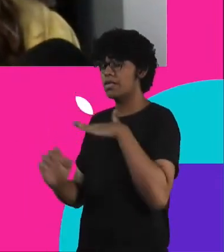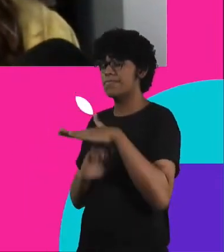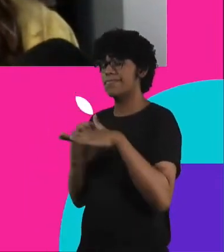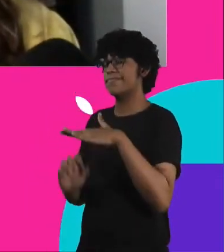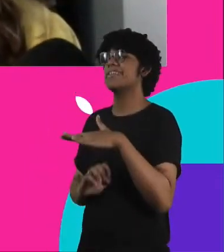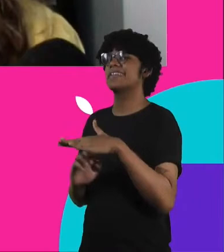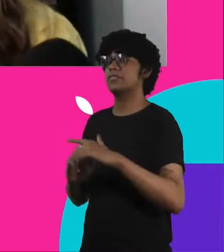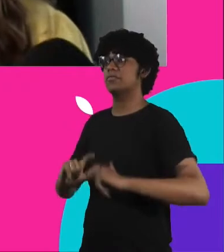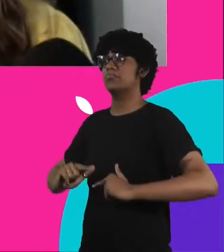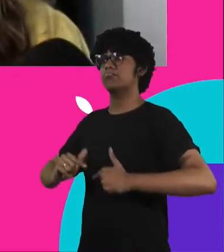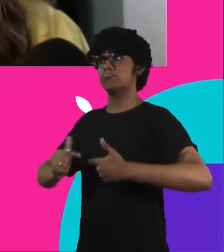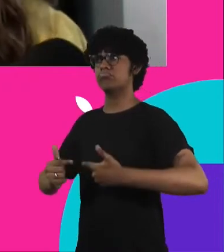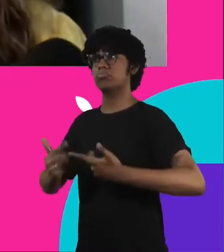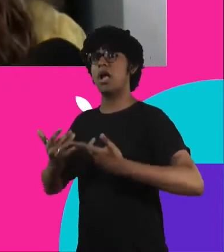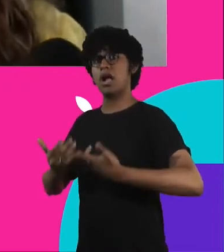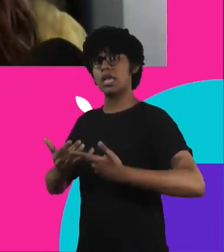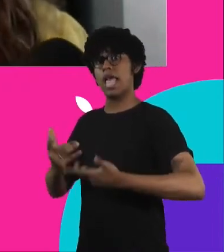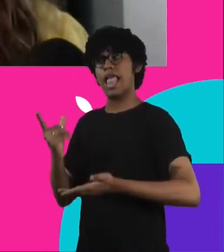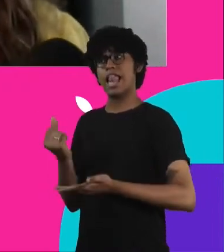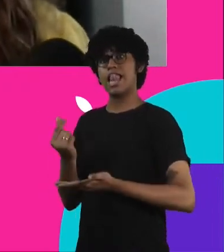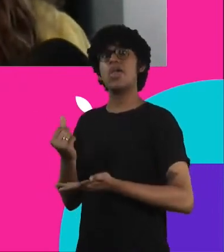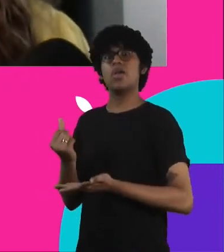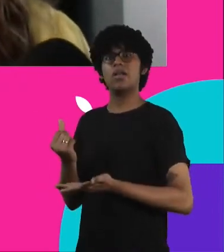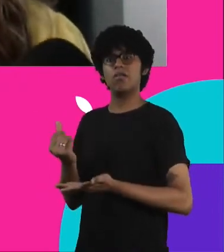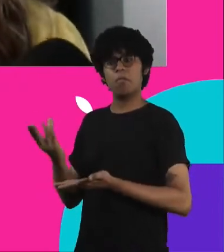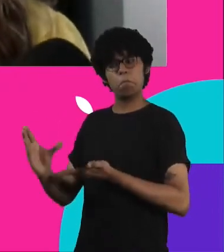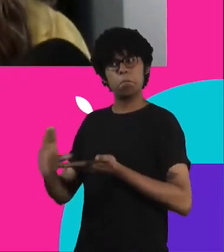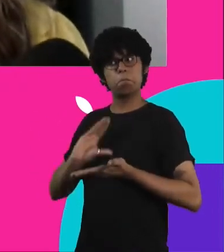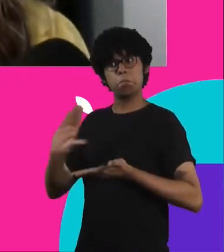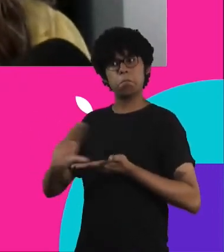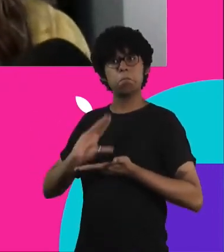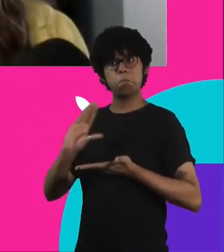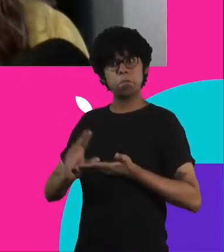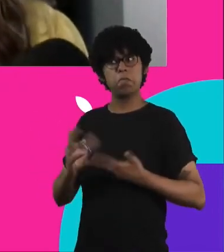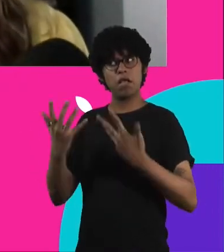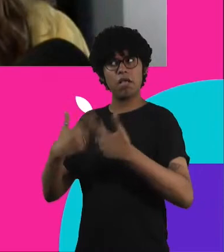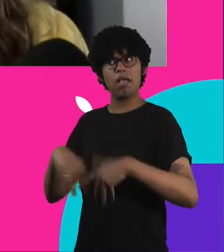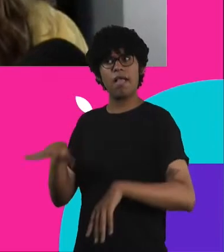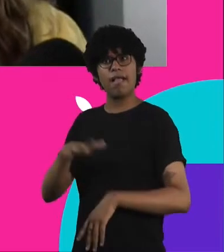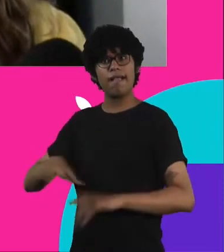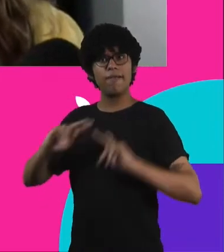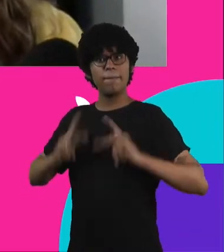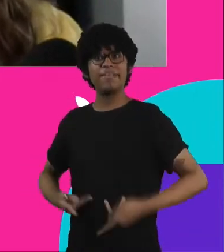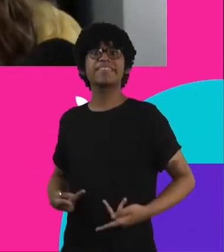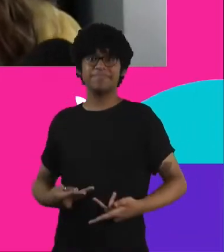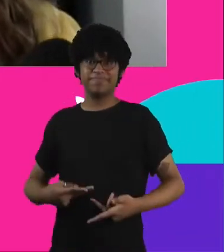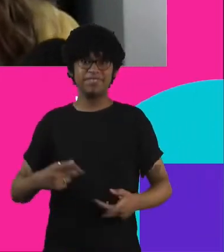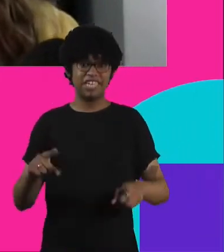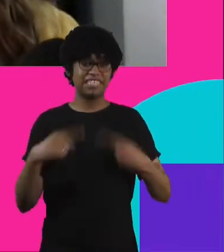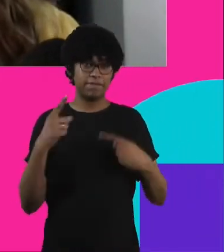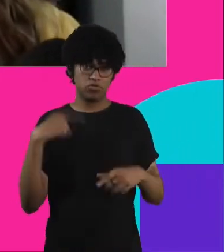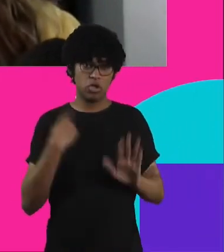empreendimentos que potencialmente prezem o lucro em detrimento das relações humanas. O nosso grande desafio hoje no século